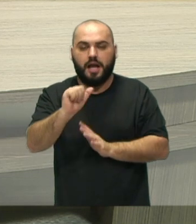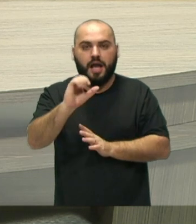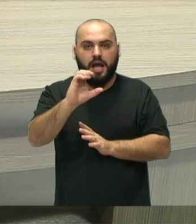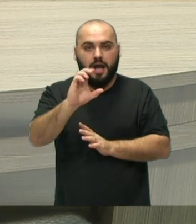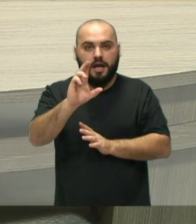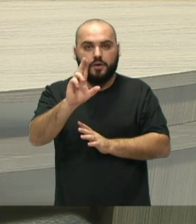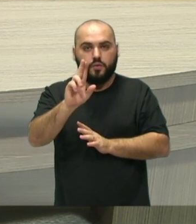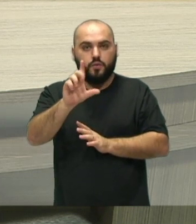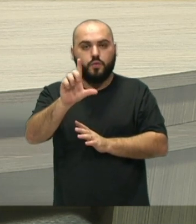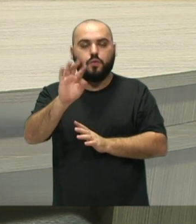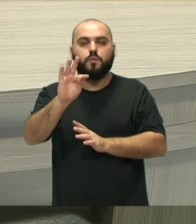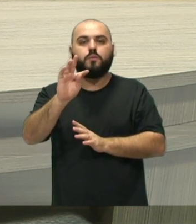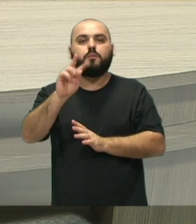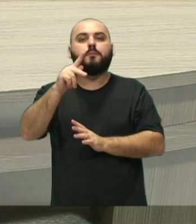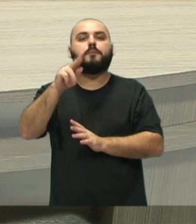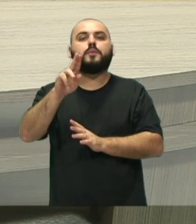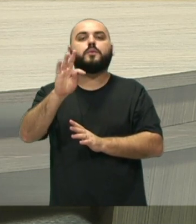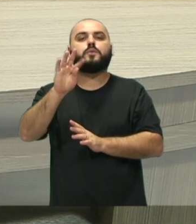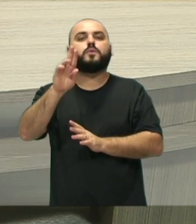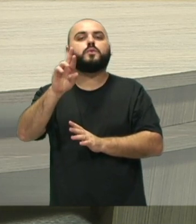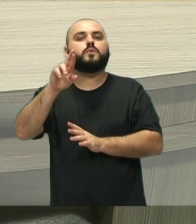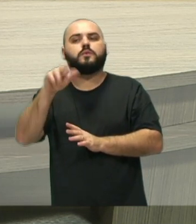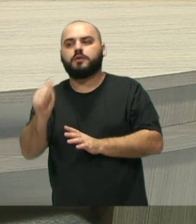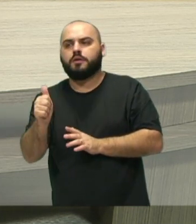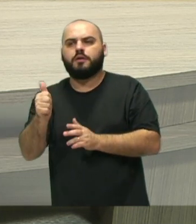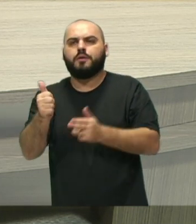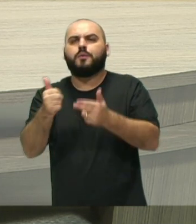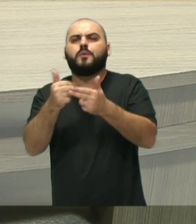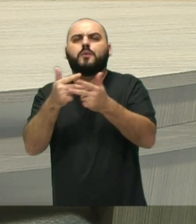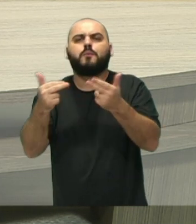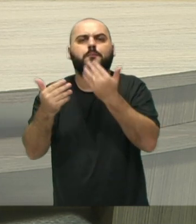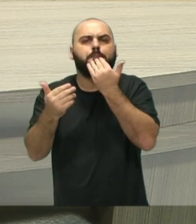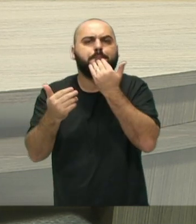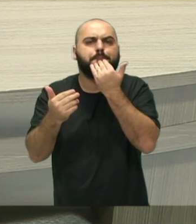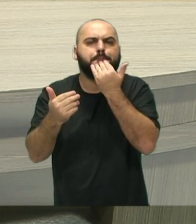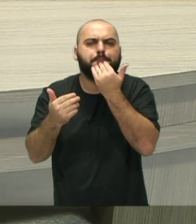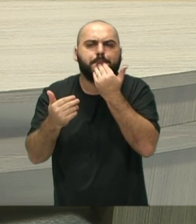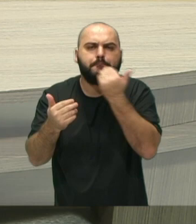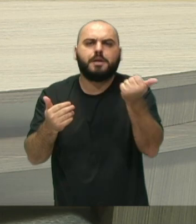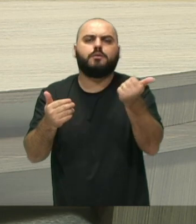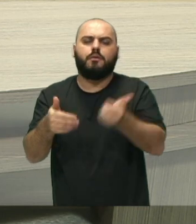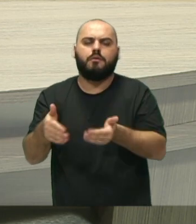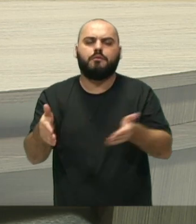acupuntura, enfim, terapia ocupacional. Qual que é o melhor caminho?